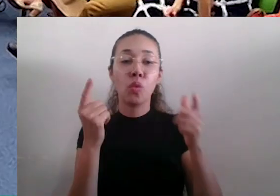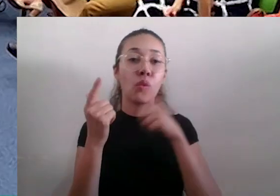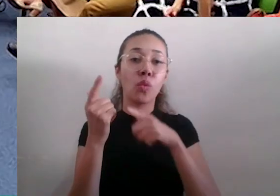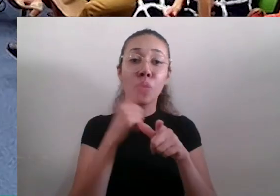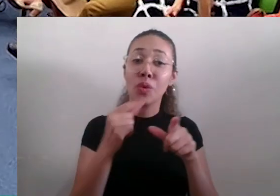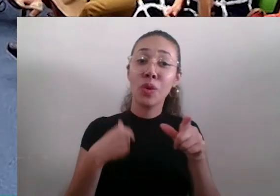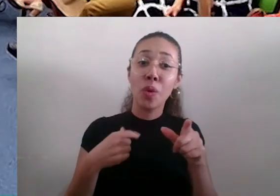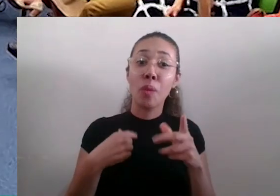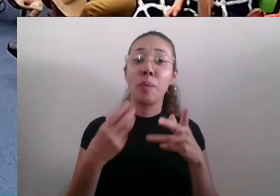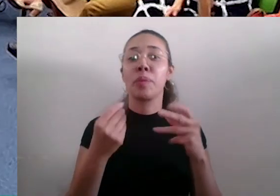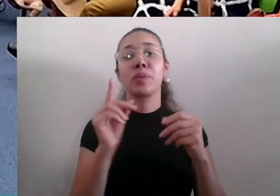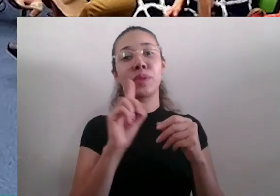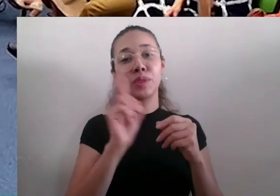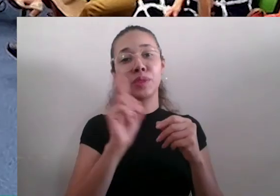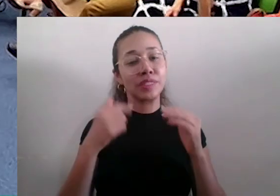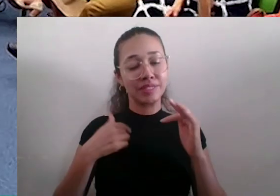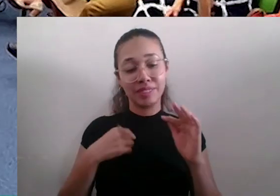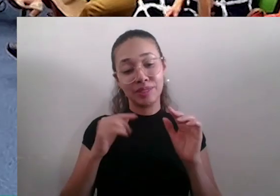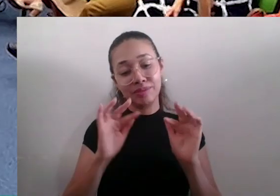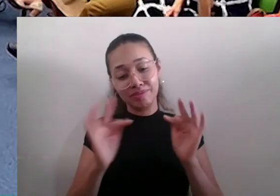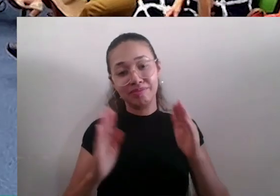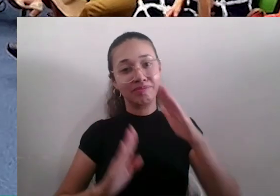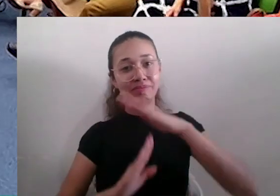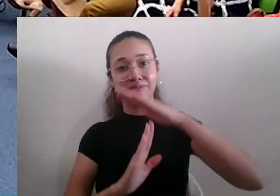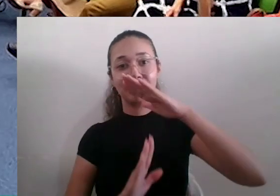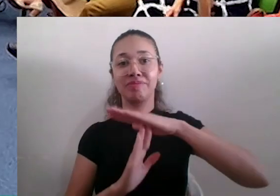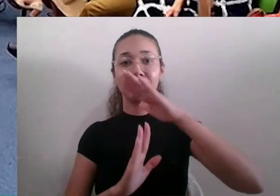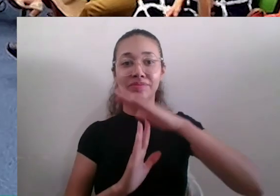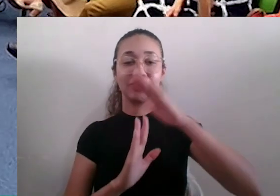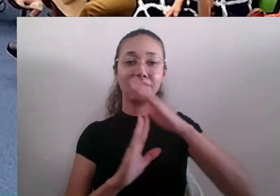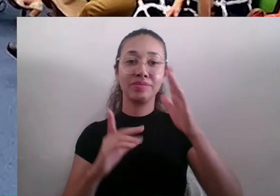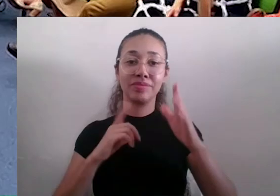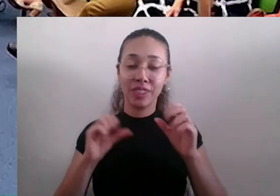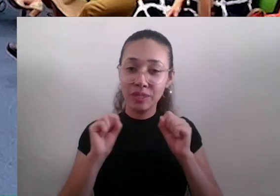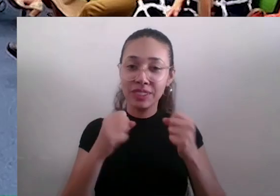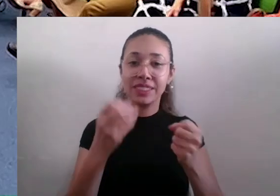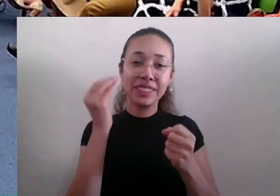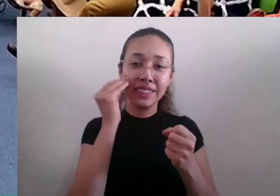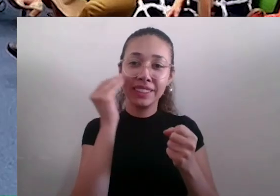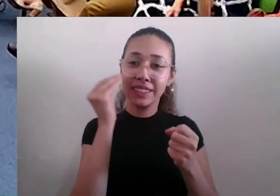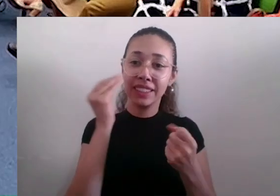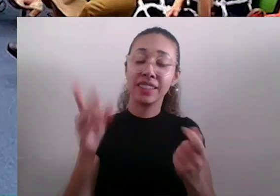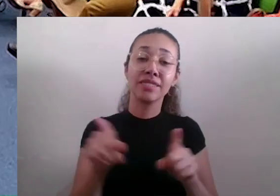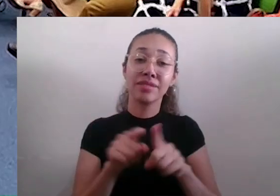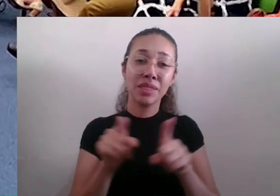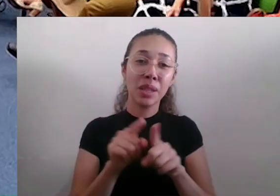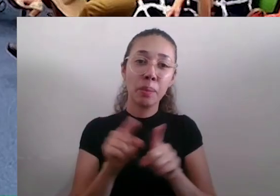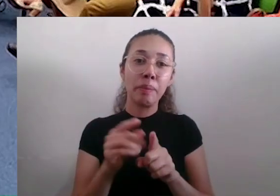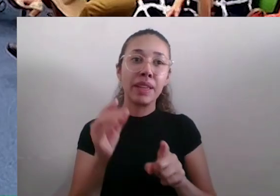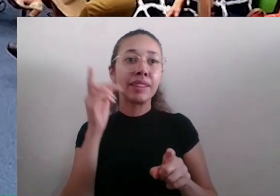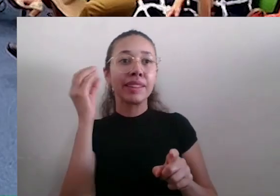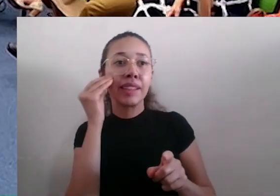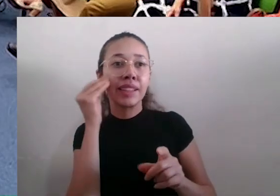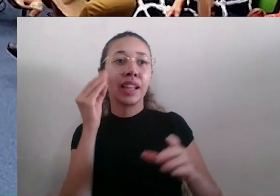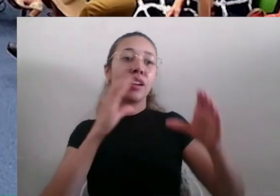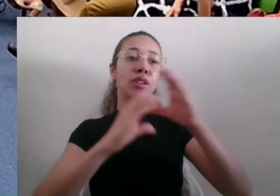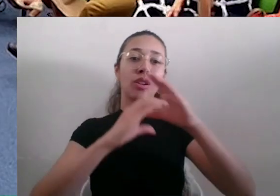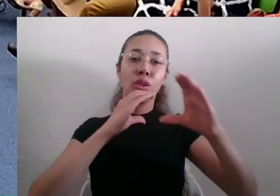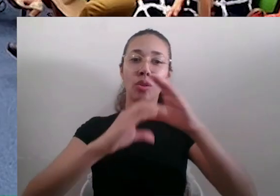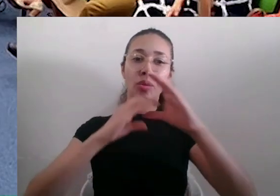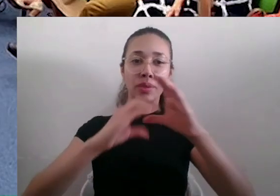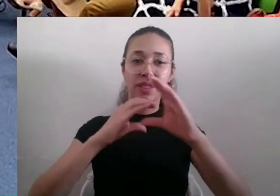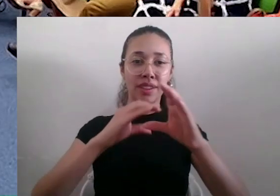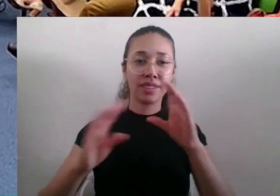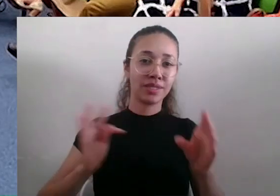mas é sempre o que eu alcanço sempre tento eh e aí usar técnicas de comunicação a rádio novelo faz